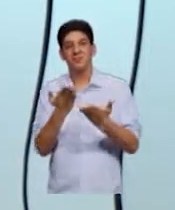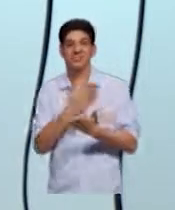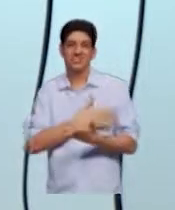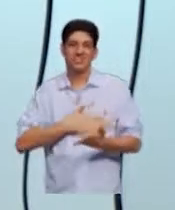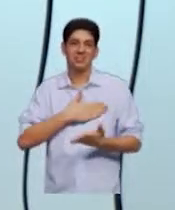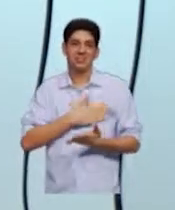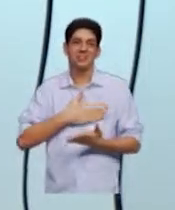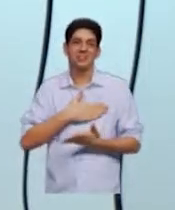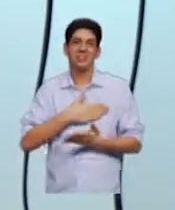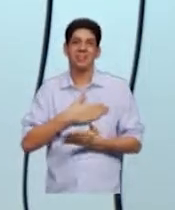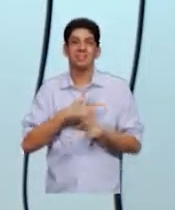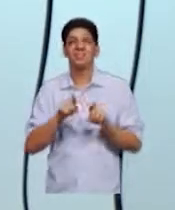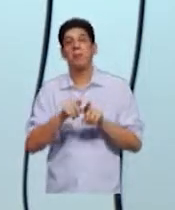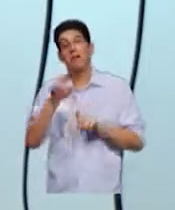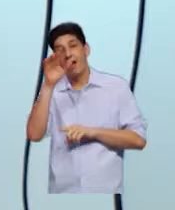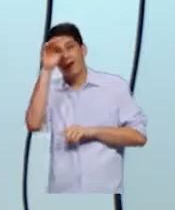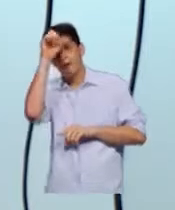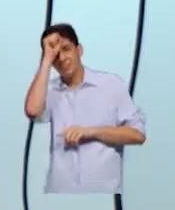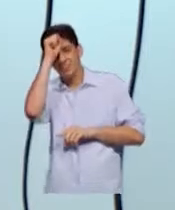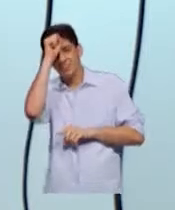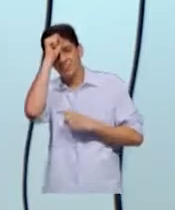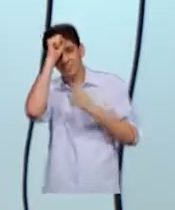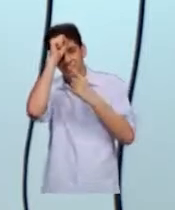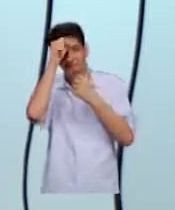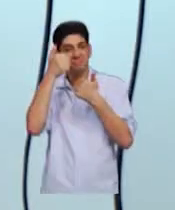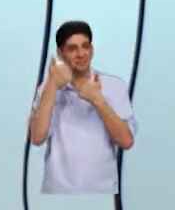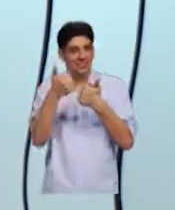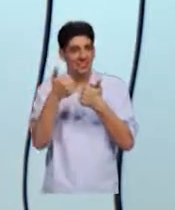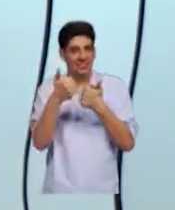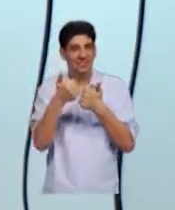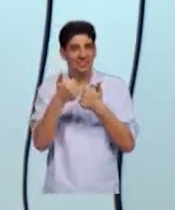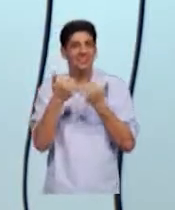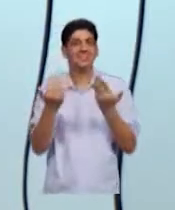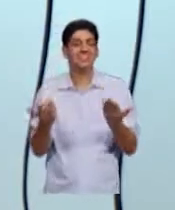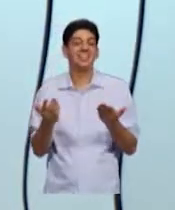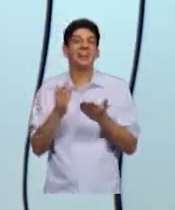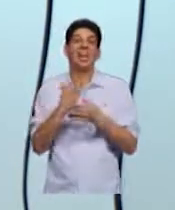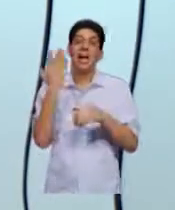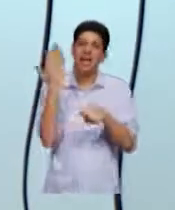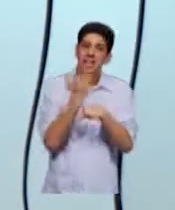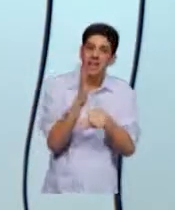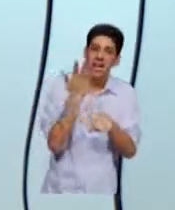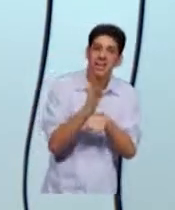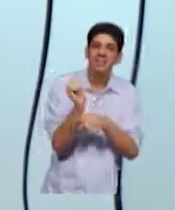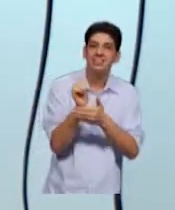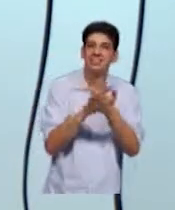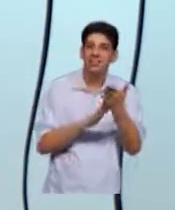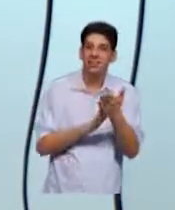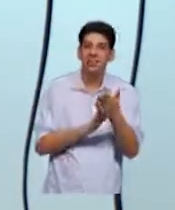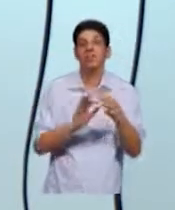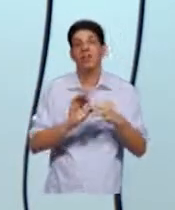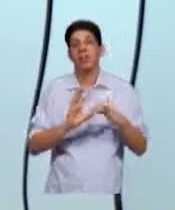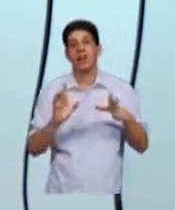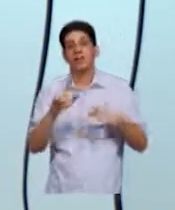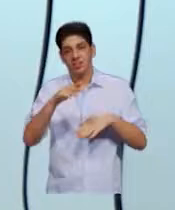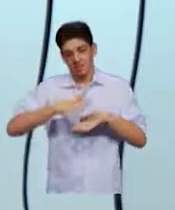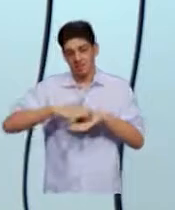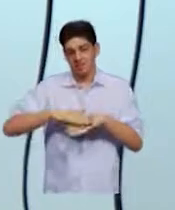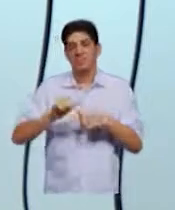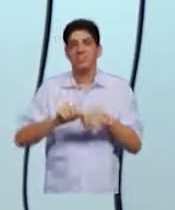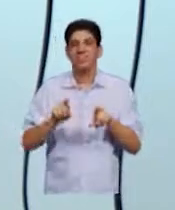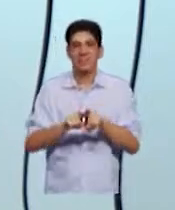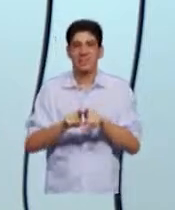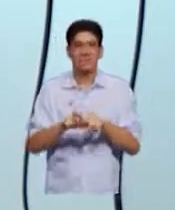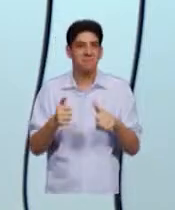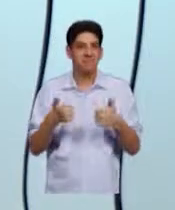gostado, que tenha aprendido. Vão fazer essas atividades que vai estar disponível para você e você